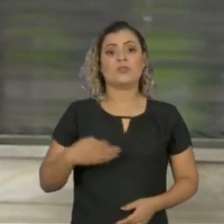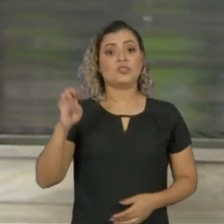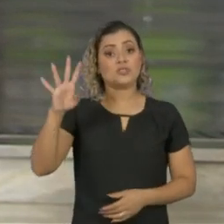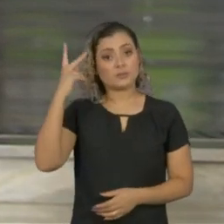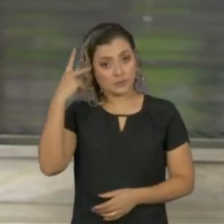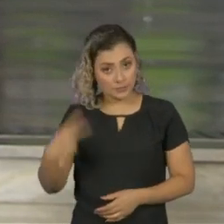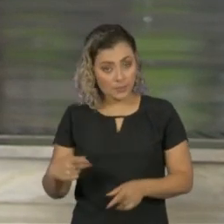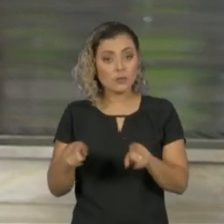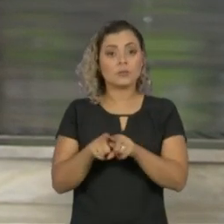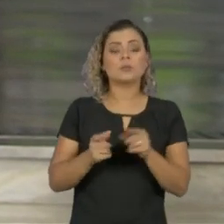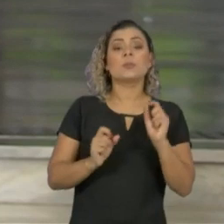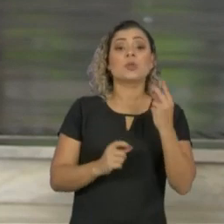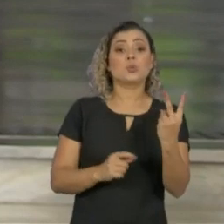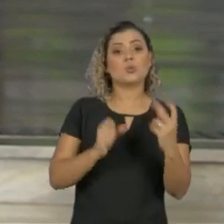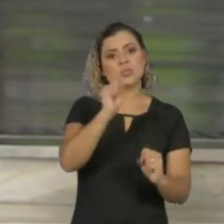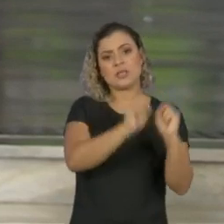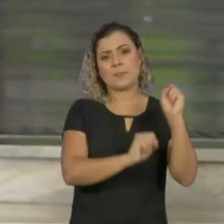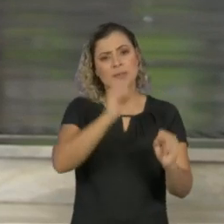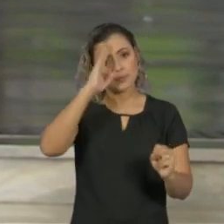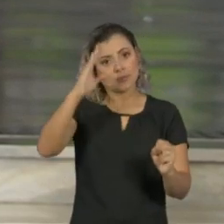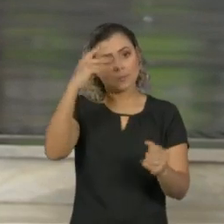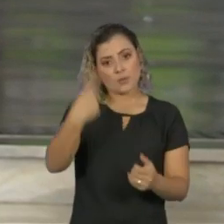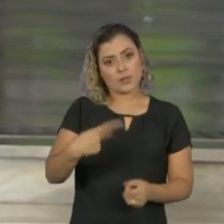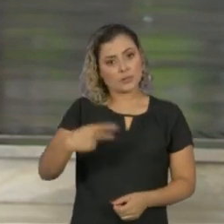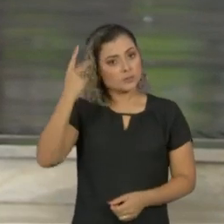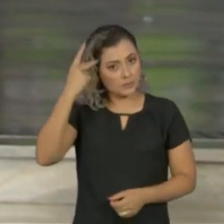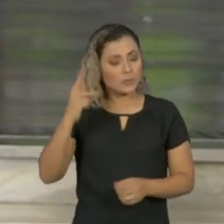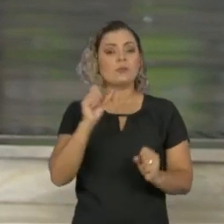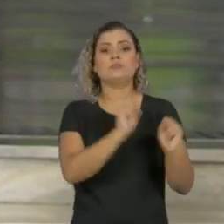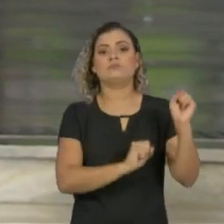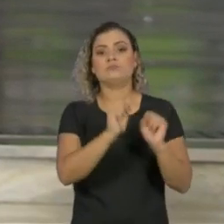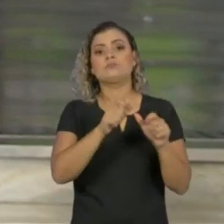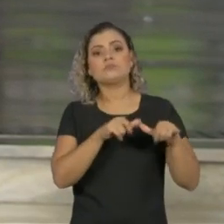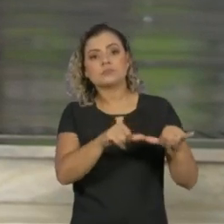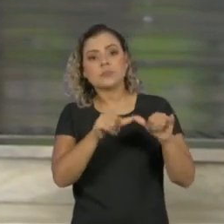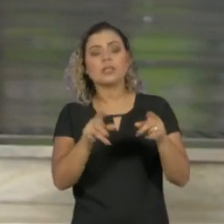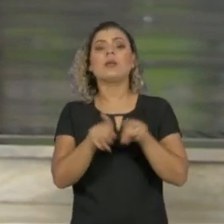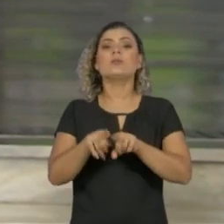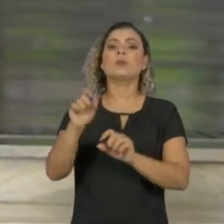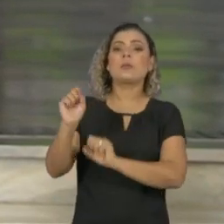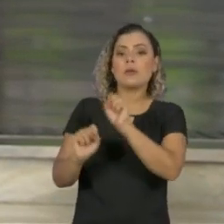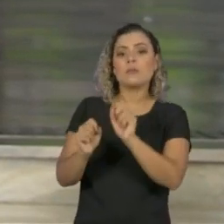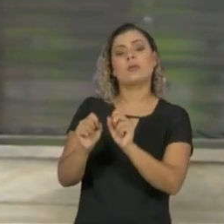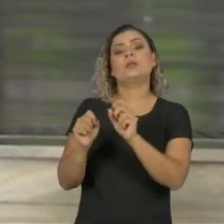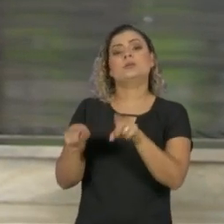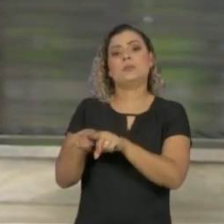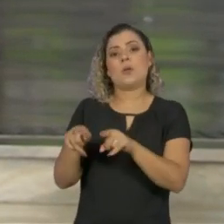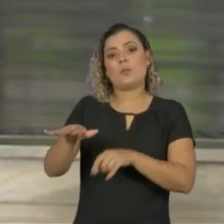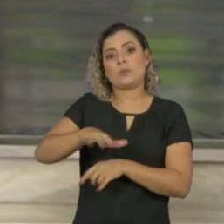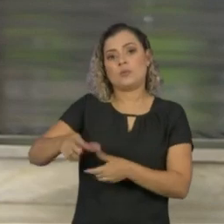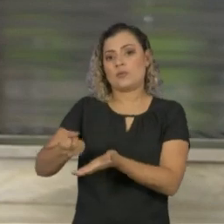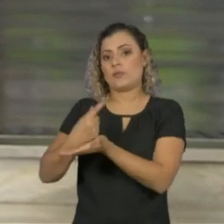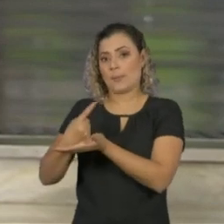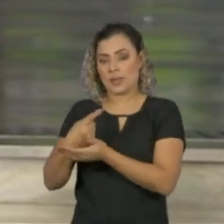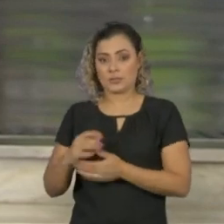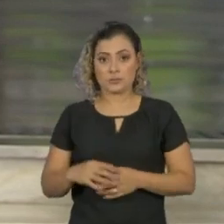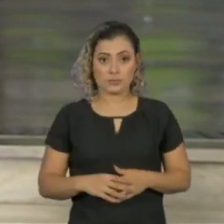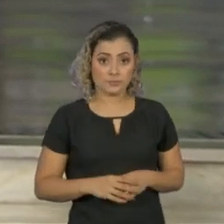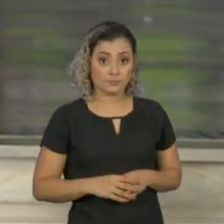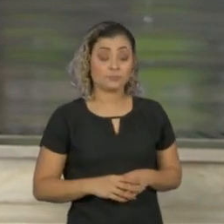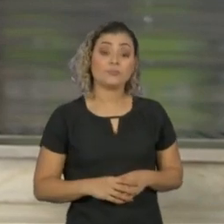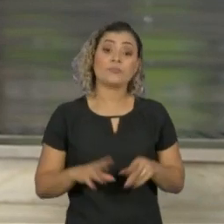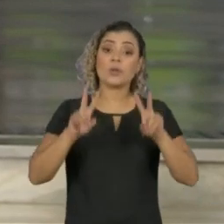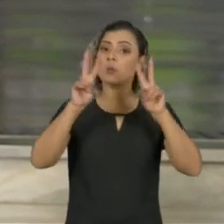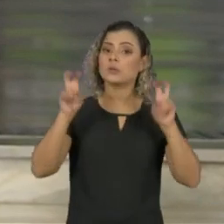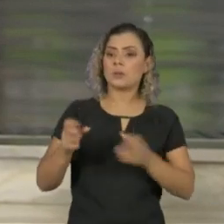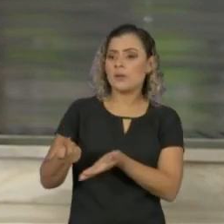Paulo com as 2 principais entidades que atuam na área supermercadista e também na área das drogarias. No tema